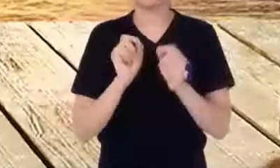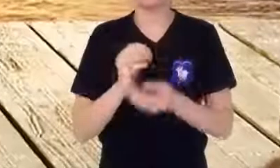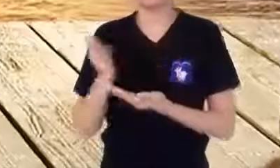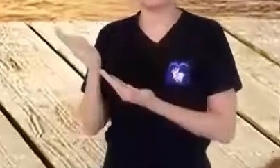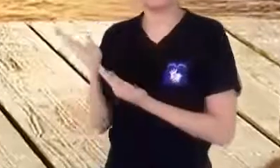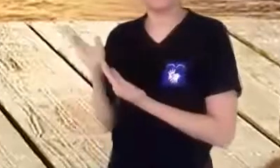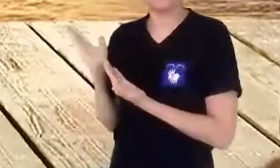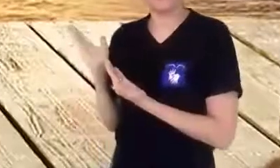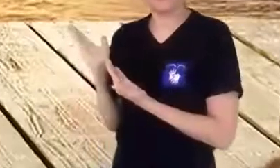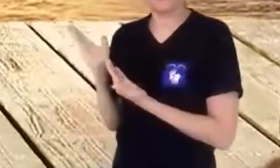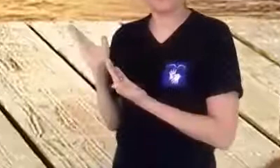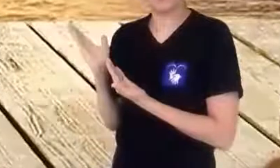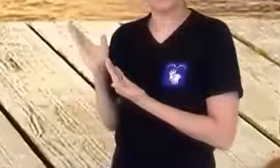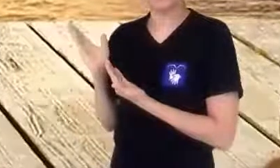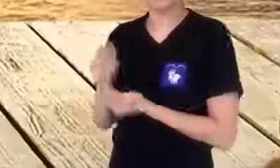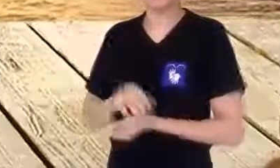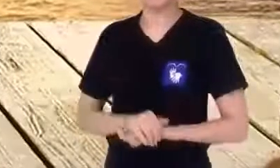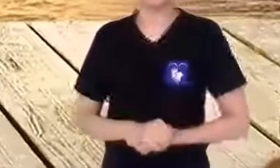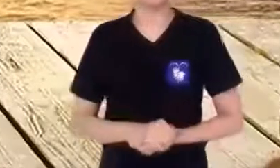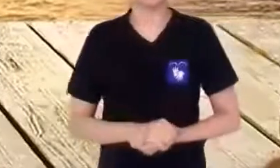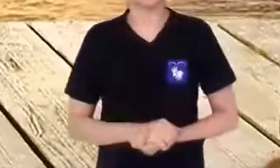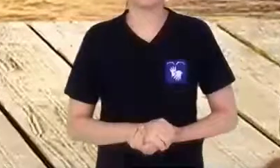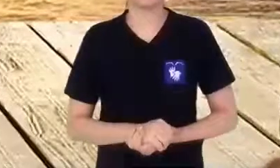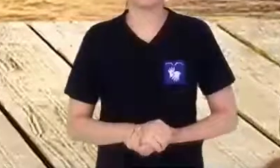aqui. Virou pro outro lado.